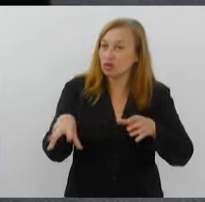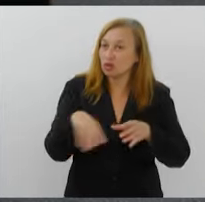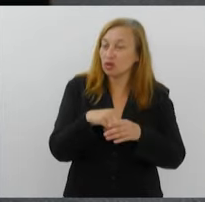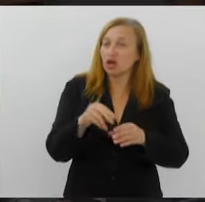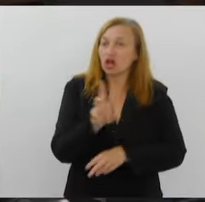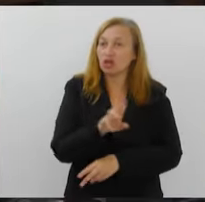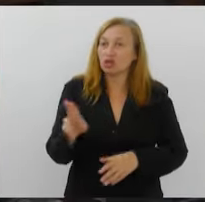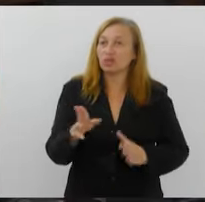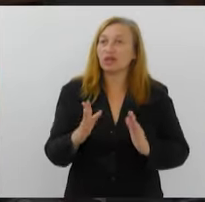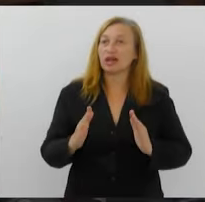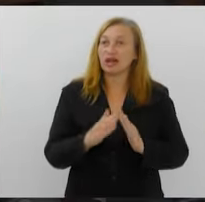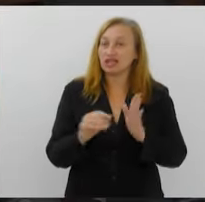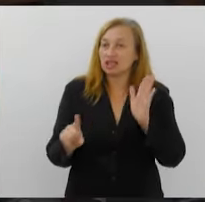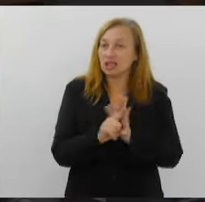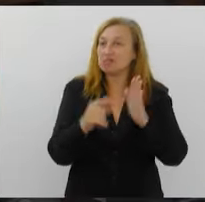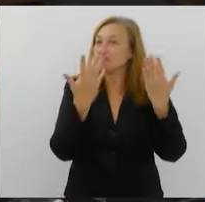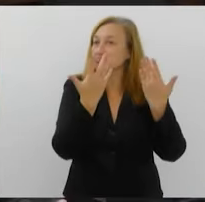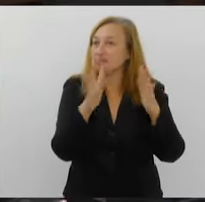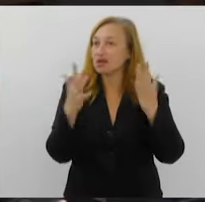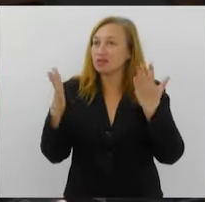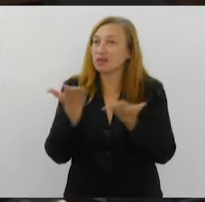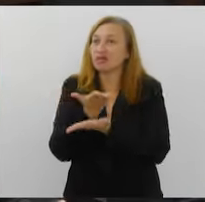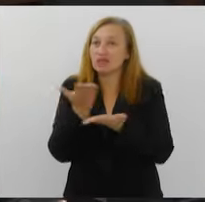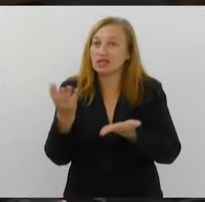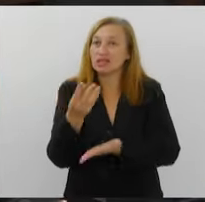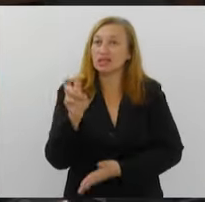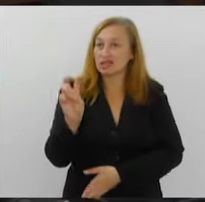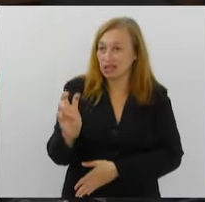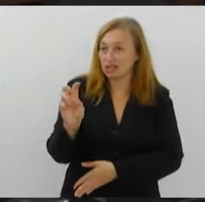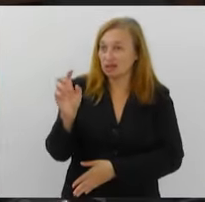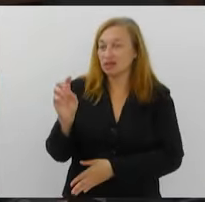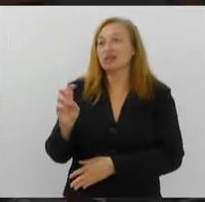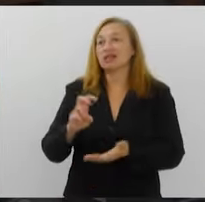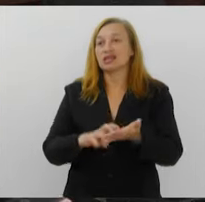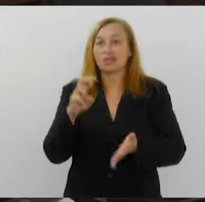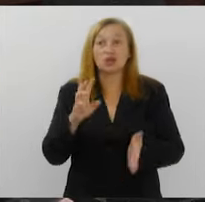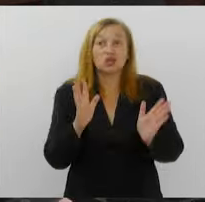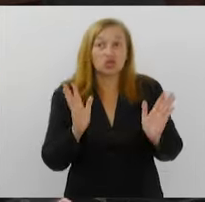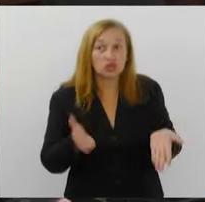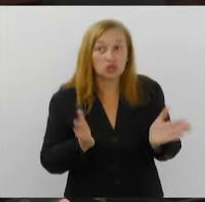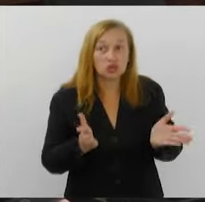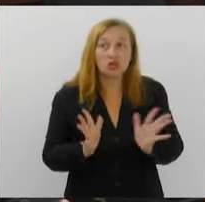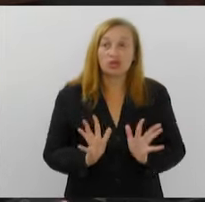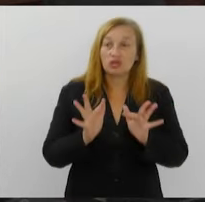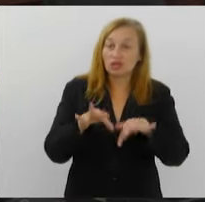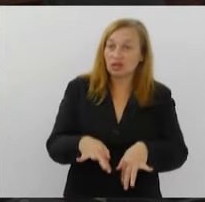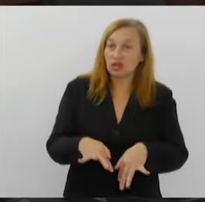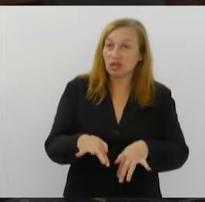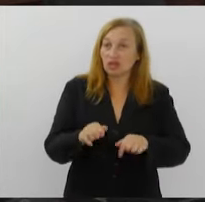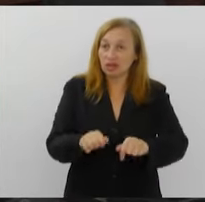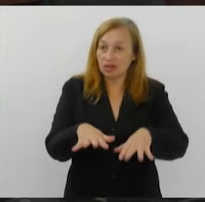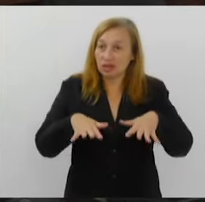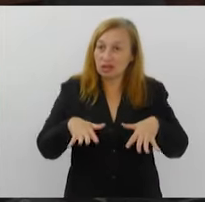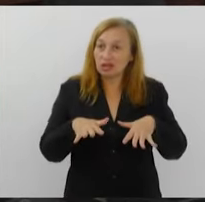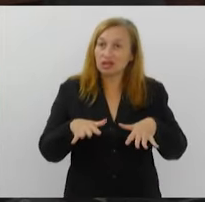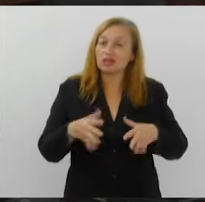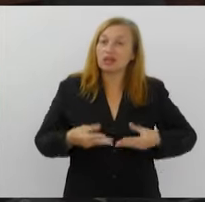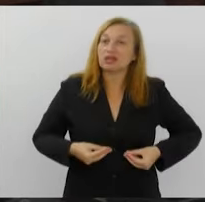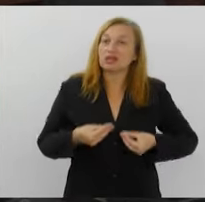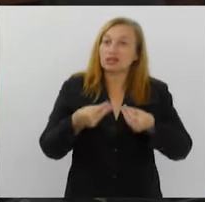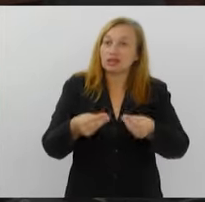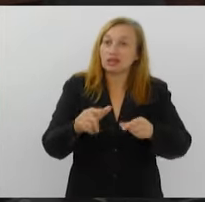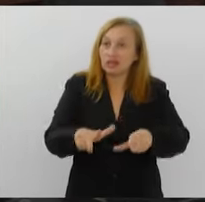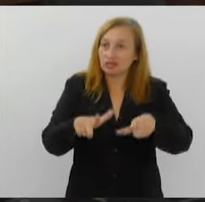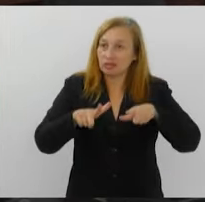dessa Casa Legislativa, eu quero parabenizar vocês 5 aqui nessa manhã de hoje. E no final aqui da sessão, a gente vai entregar as moções